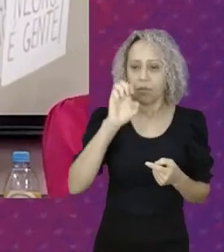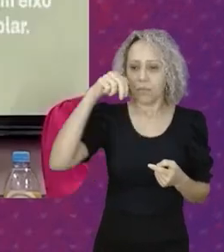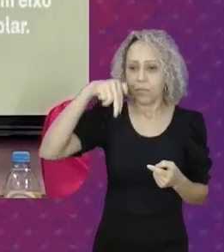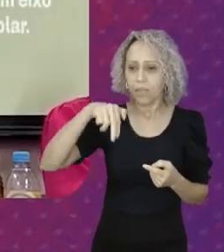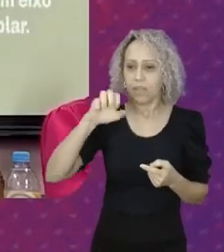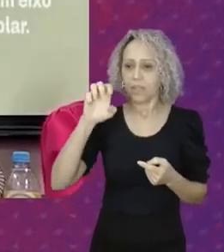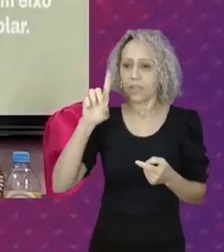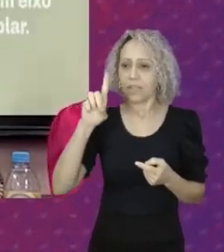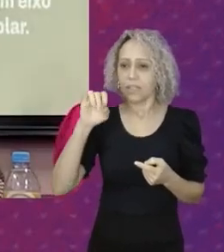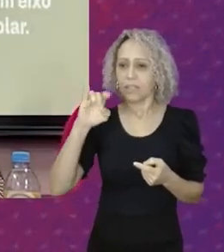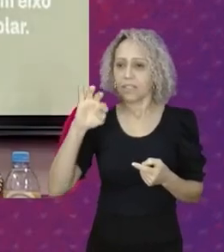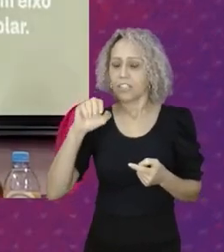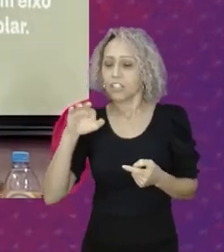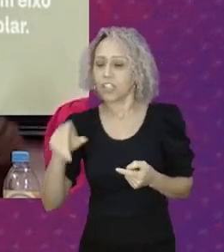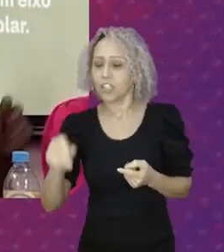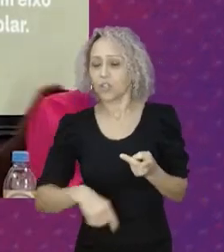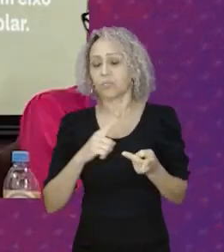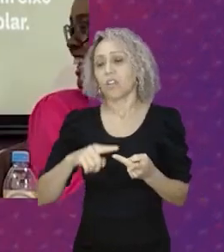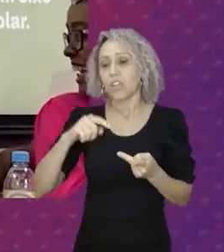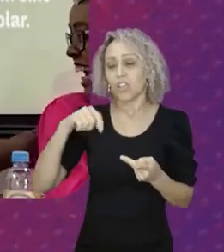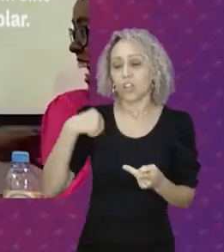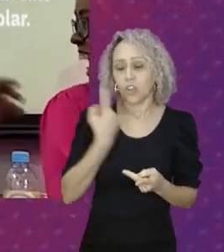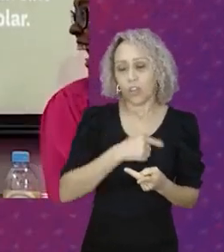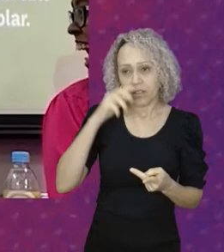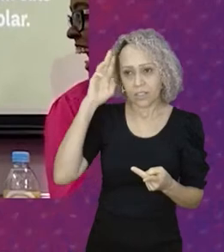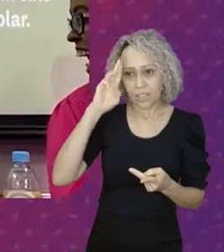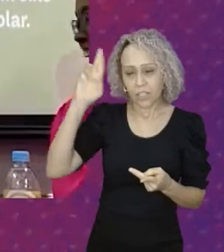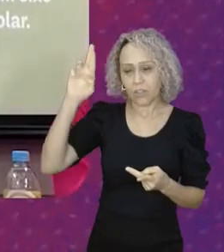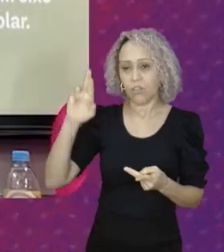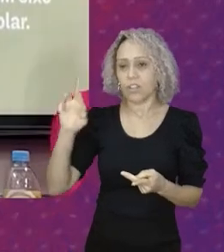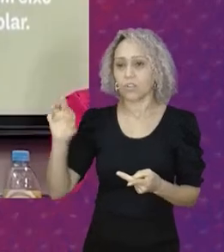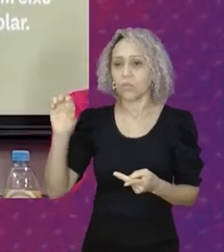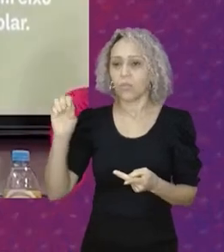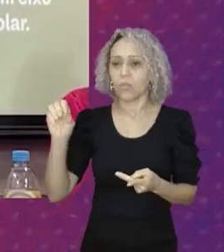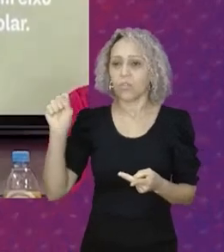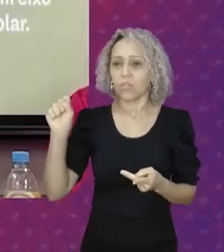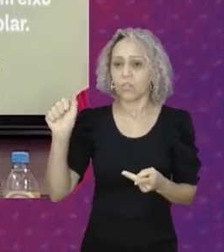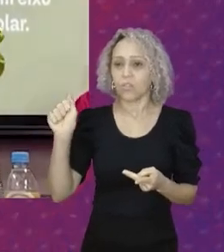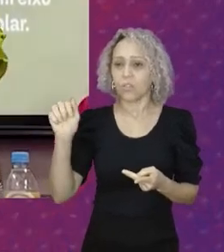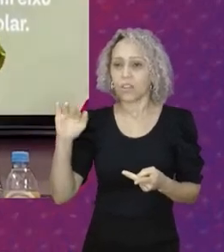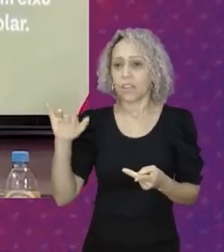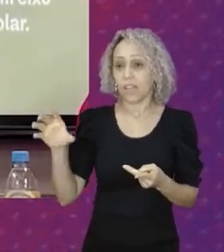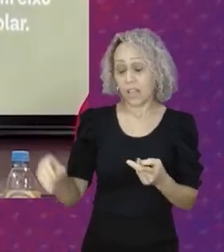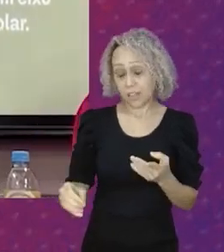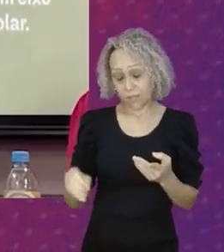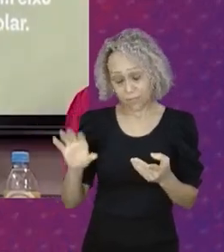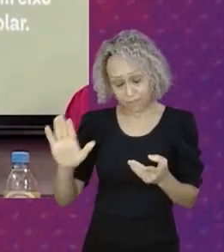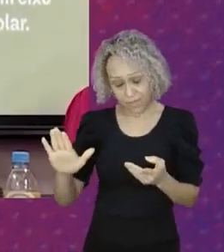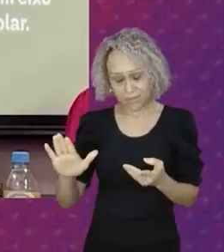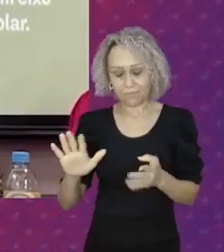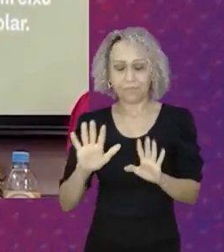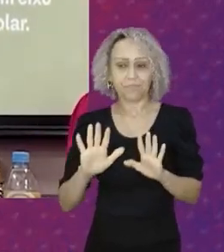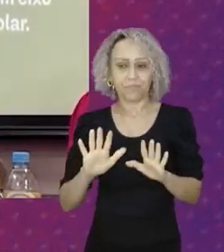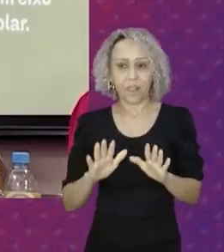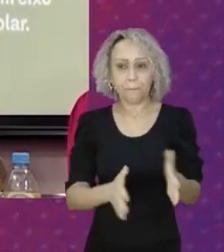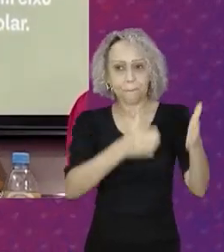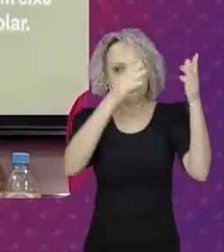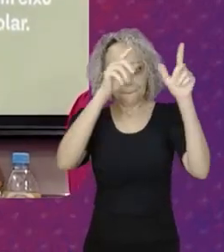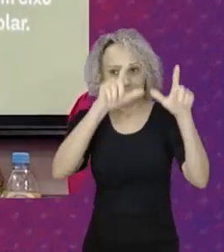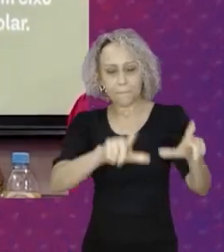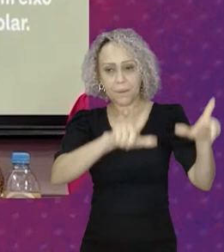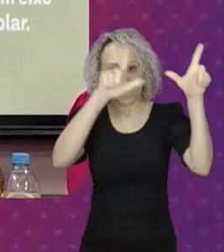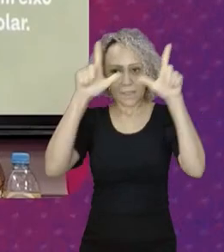hoje. Mas as meninas vão falar muito de hoje, por isso que eu quis recuperar um pouco essa história. Pode passar aí para